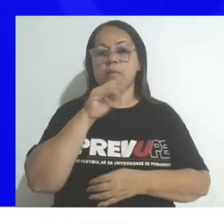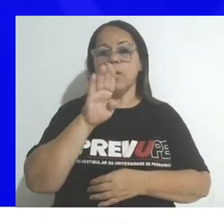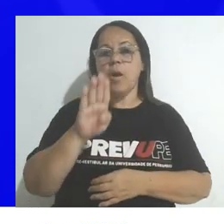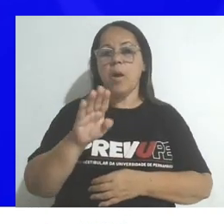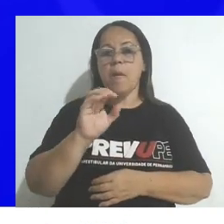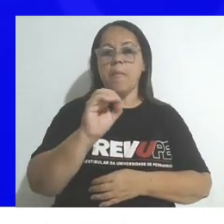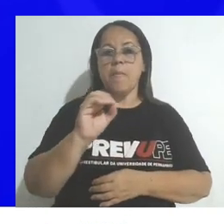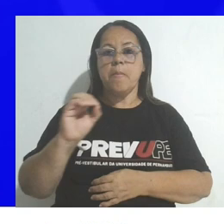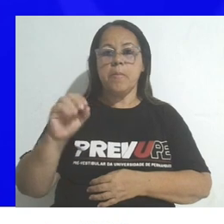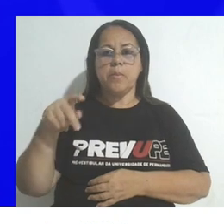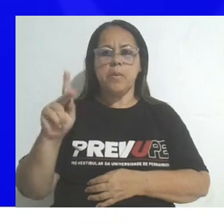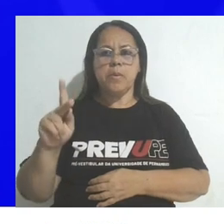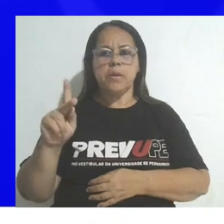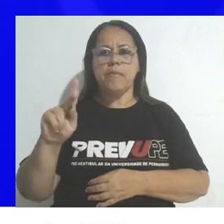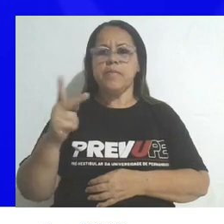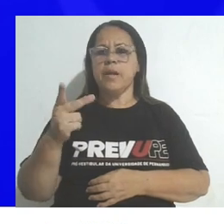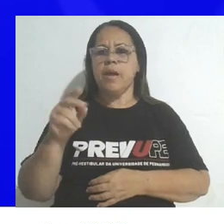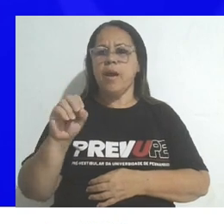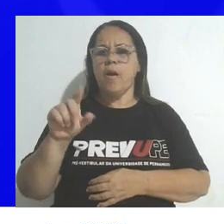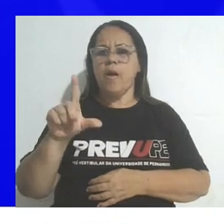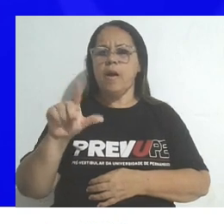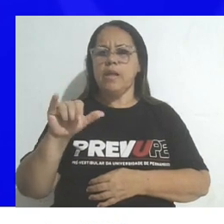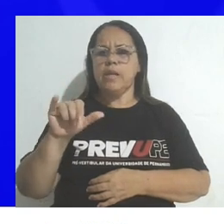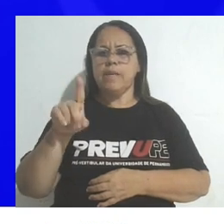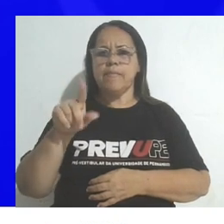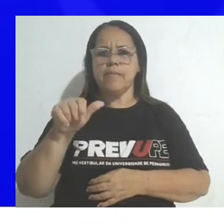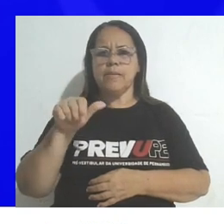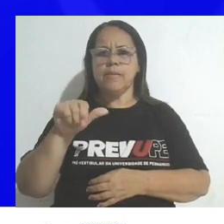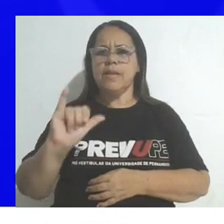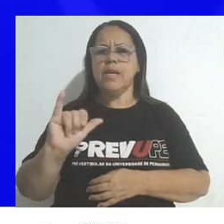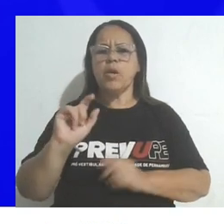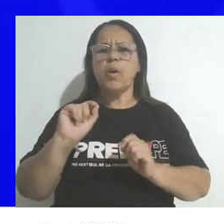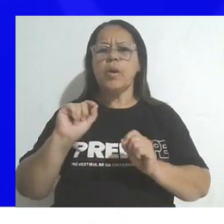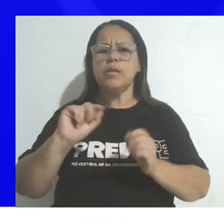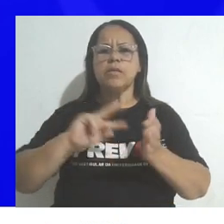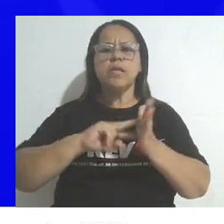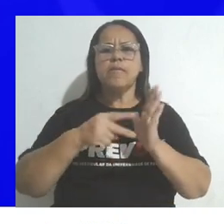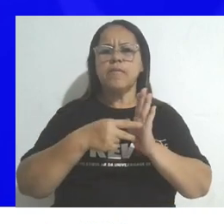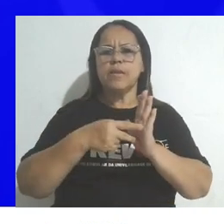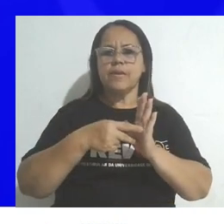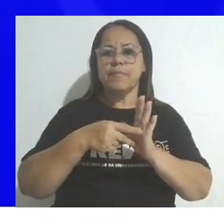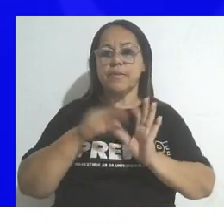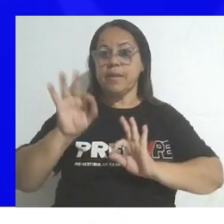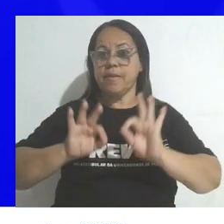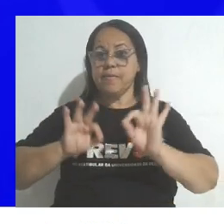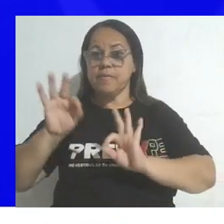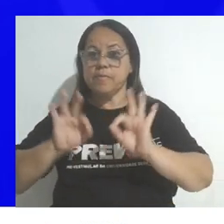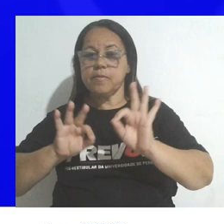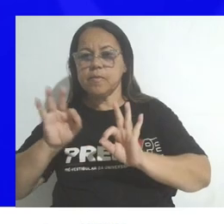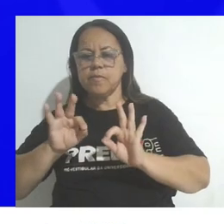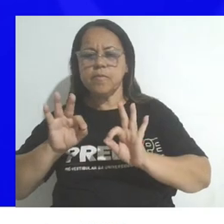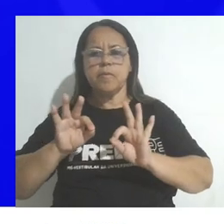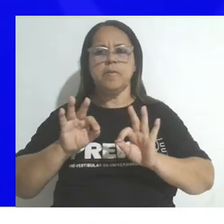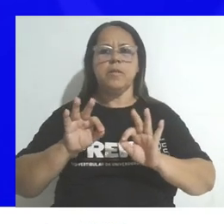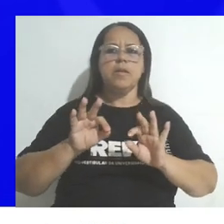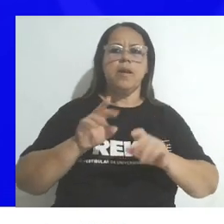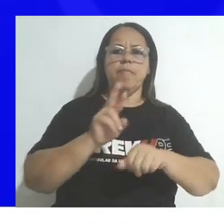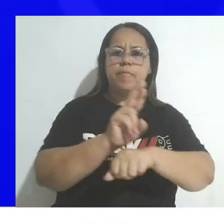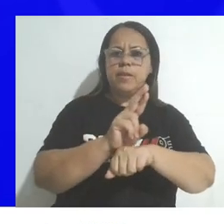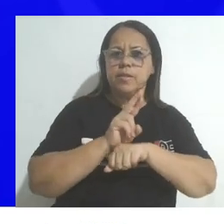Holiday E aí o que que seria o book a Holiday seria reservar planejar organizar as férias um